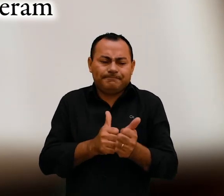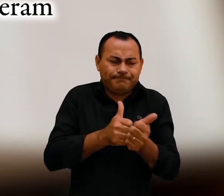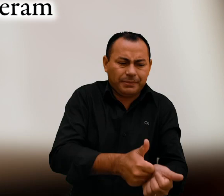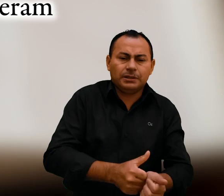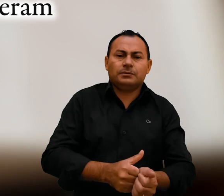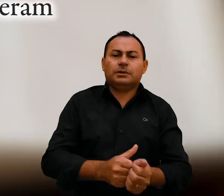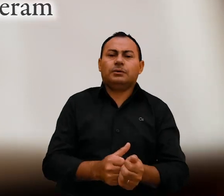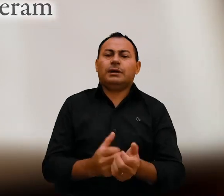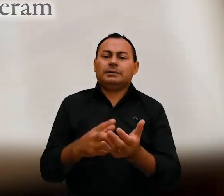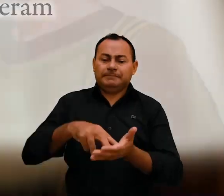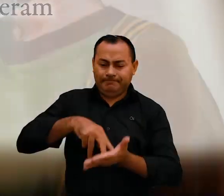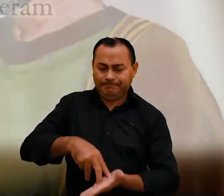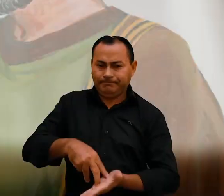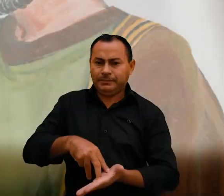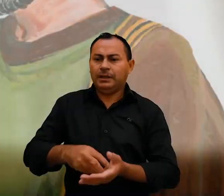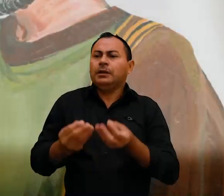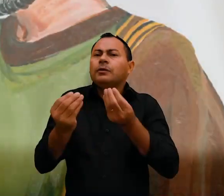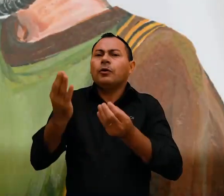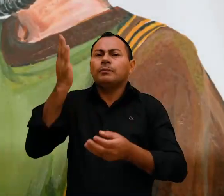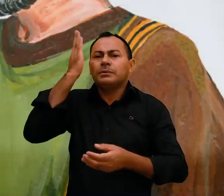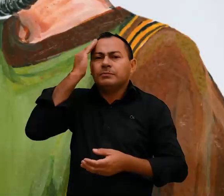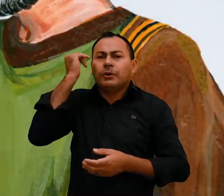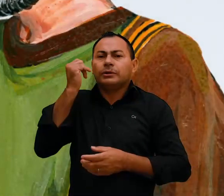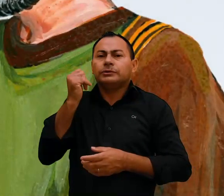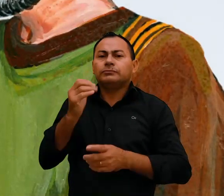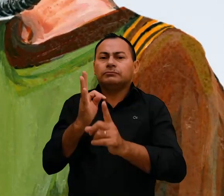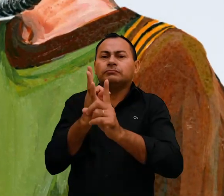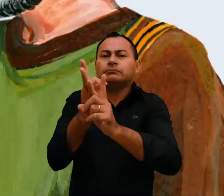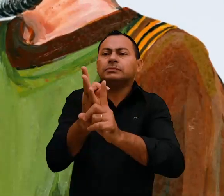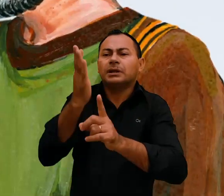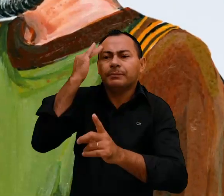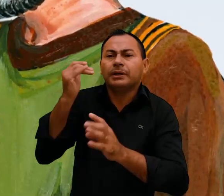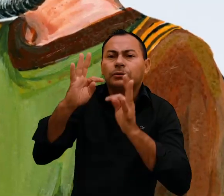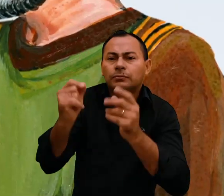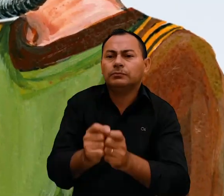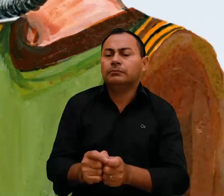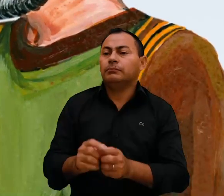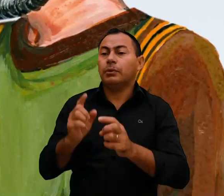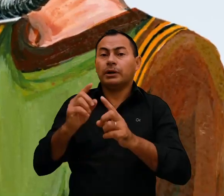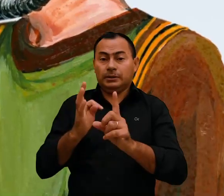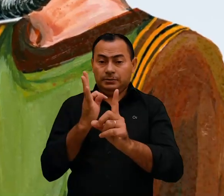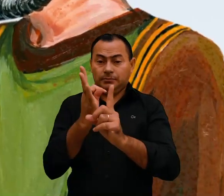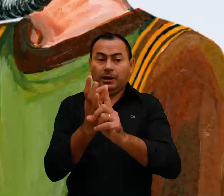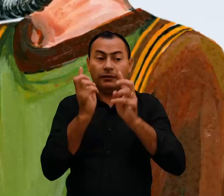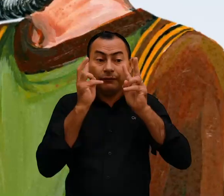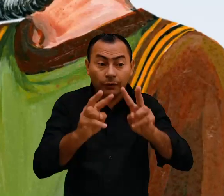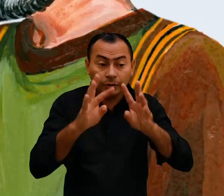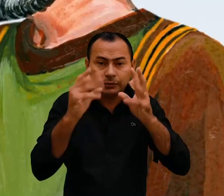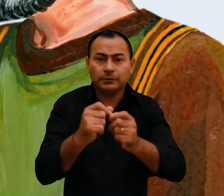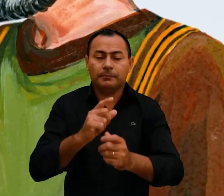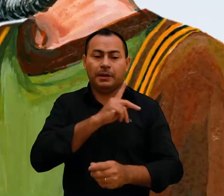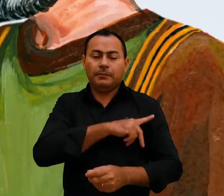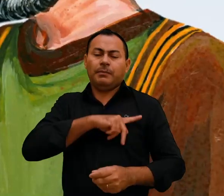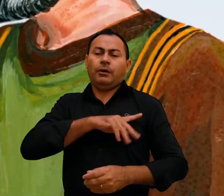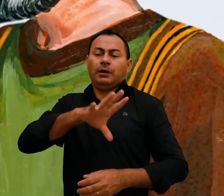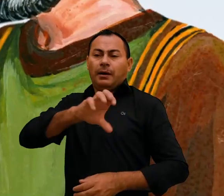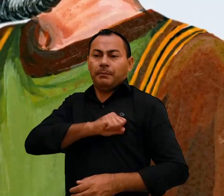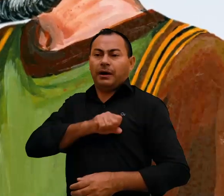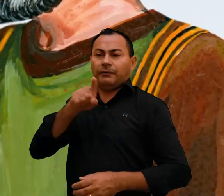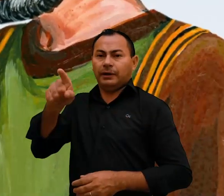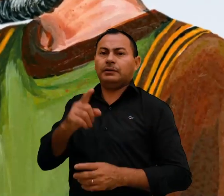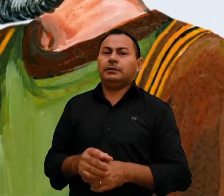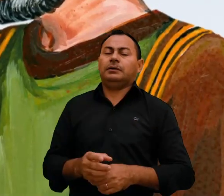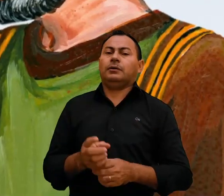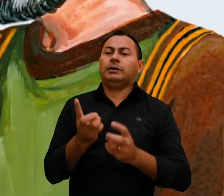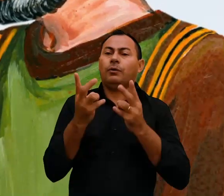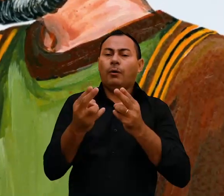Perseguição suportei e como é que mostra o sabia de tudo isso ele presenciou tudo e Paulo